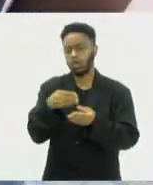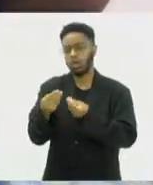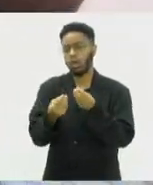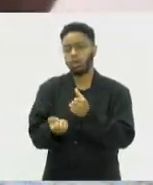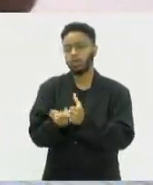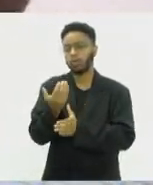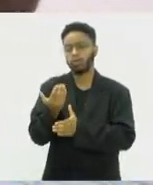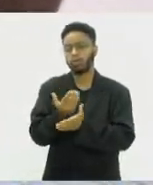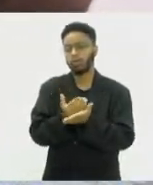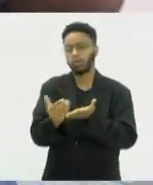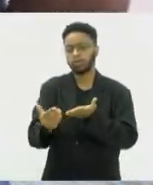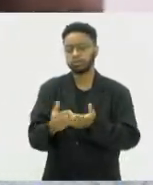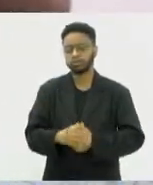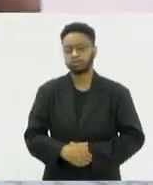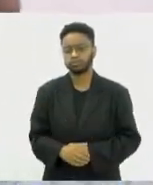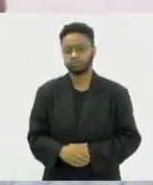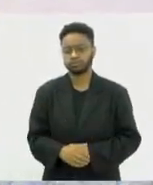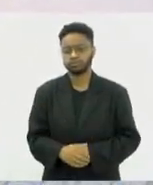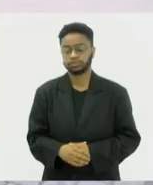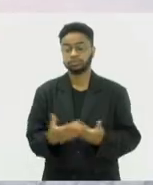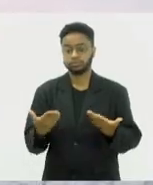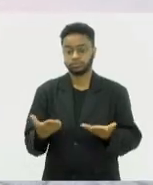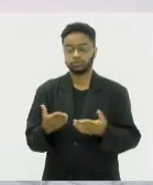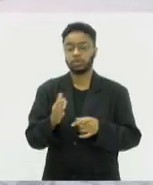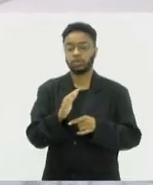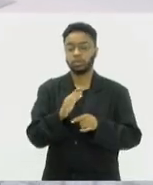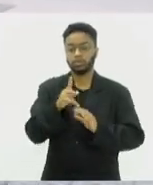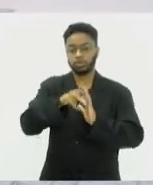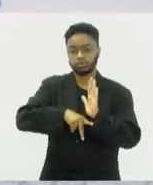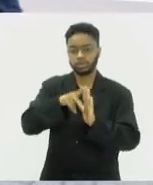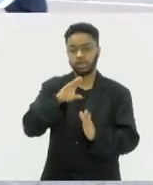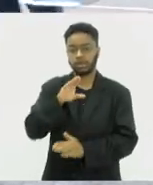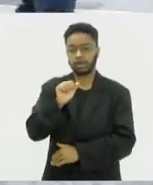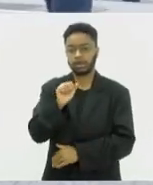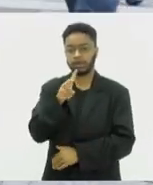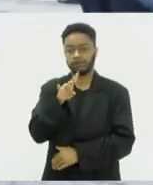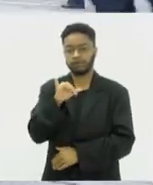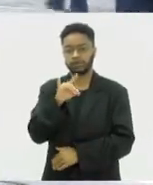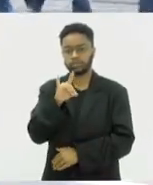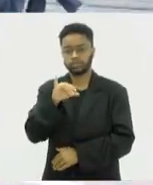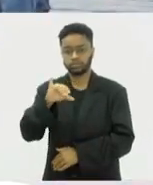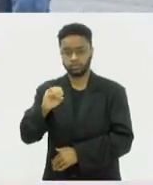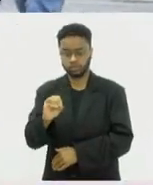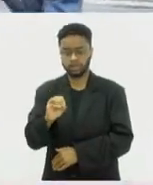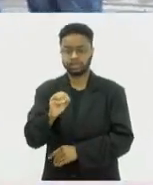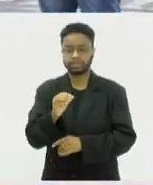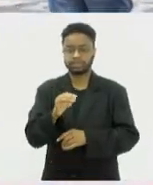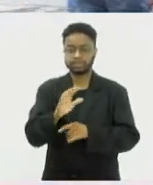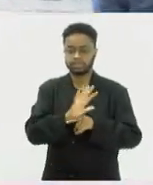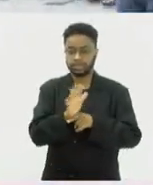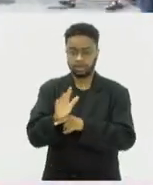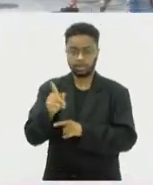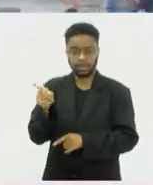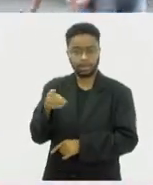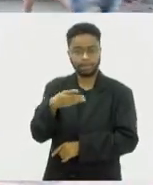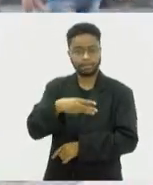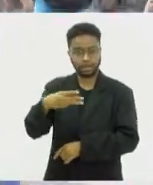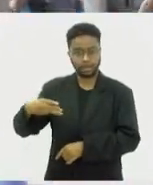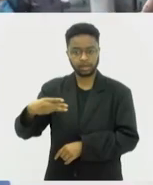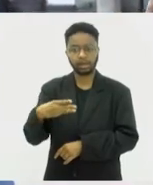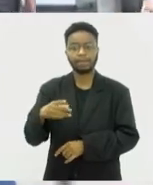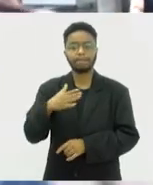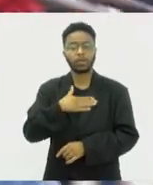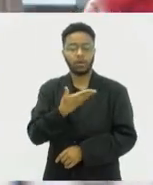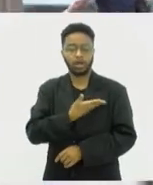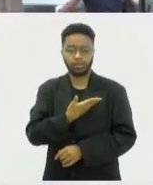iniciativa? Então, esse projeto Cavídeo de cinema, Espaço Cavídeo de Cinema lá na Maré, surgiu de uma ideia de um amigo meu, Pedro,